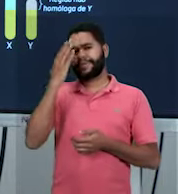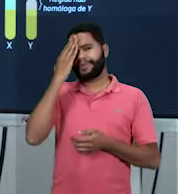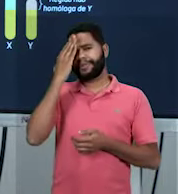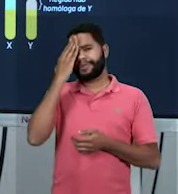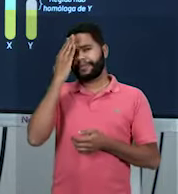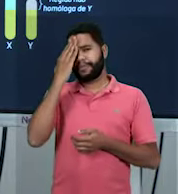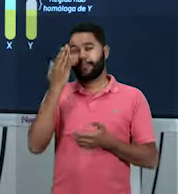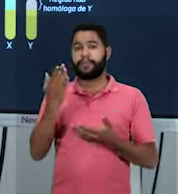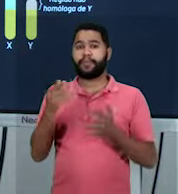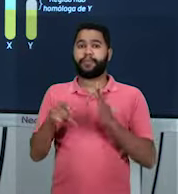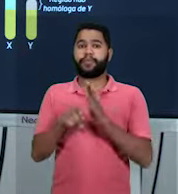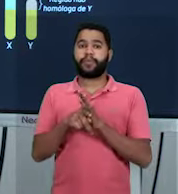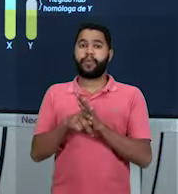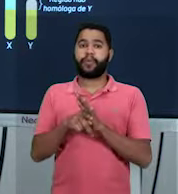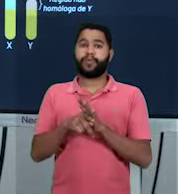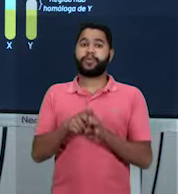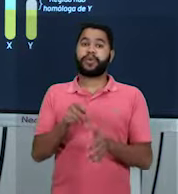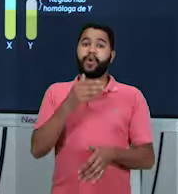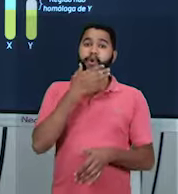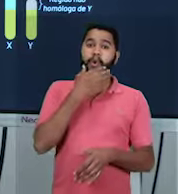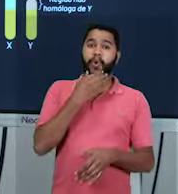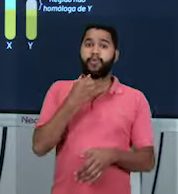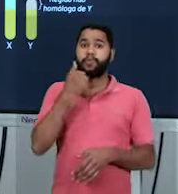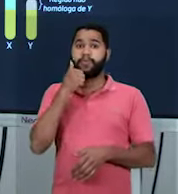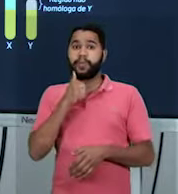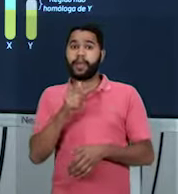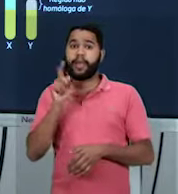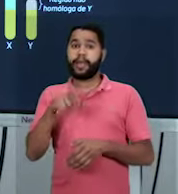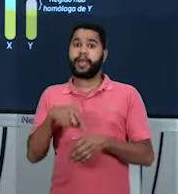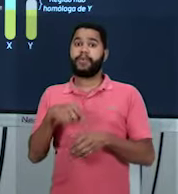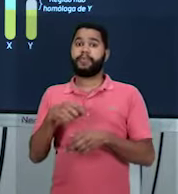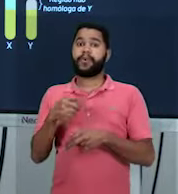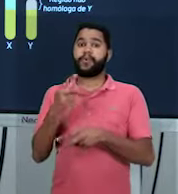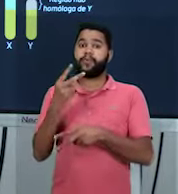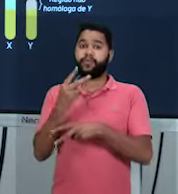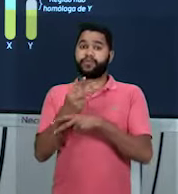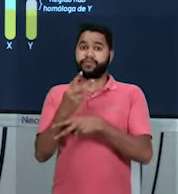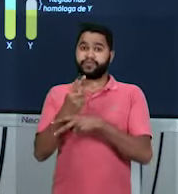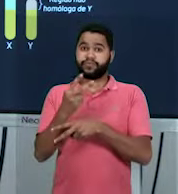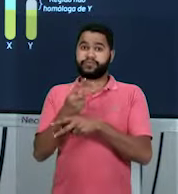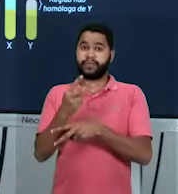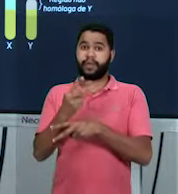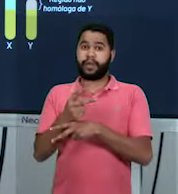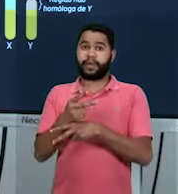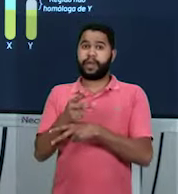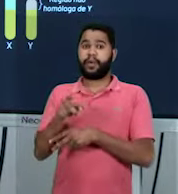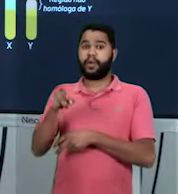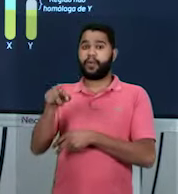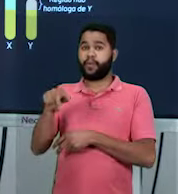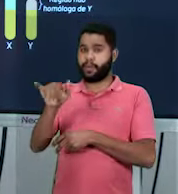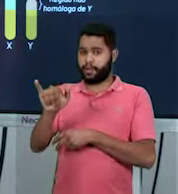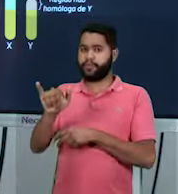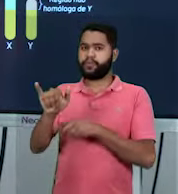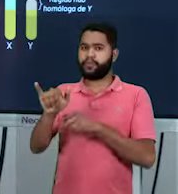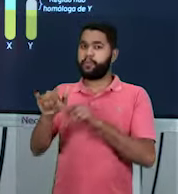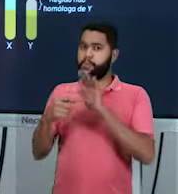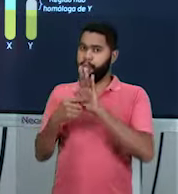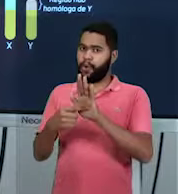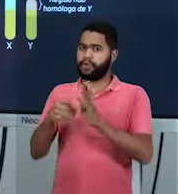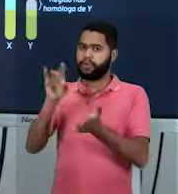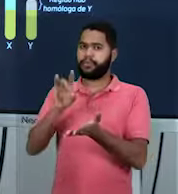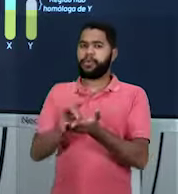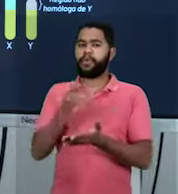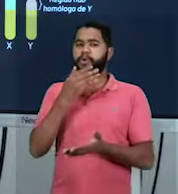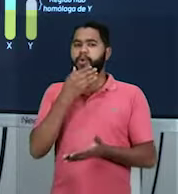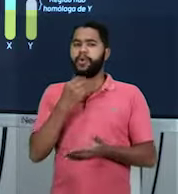nos seres humanos, ele é determinado pelo cromossomo Y, que vai ser então através dessa região aqui. E uma